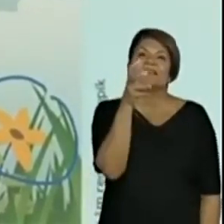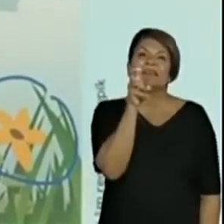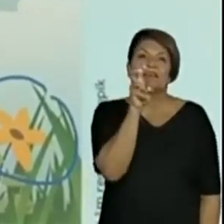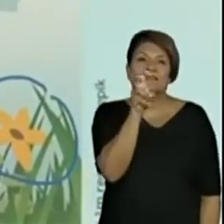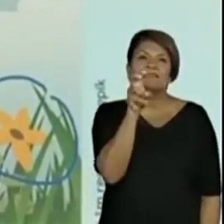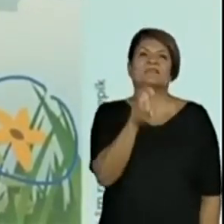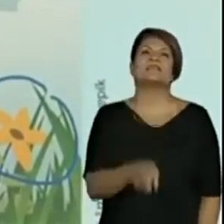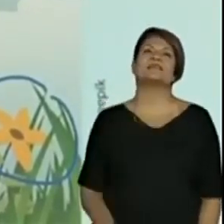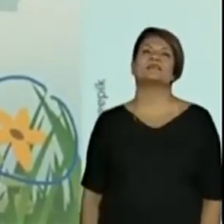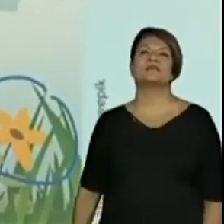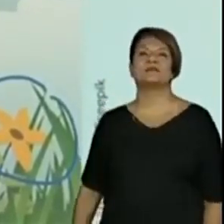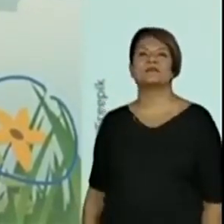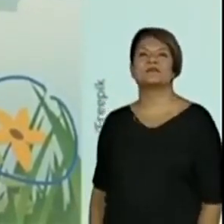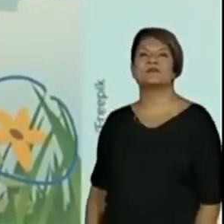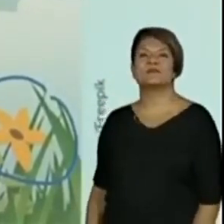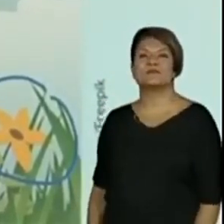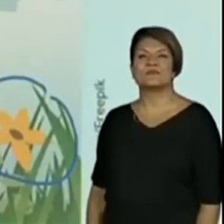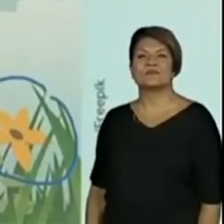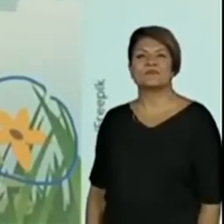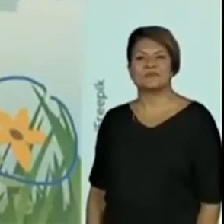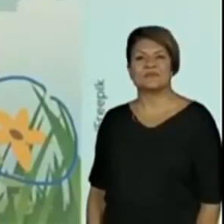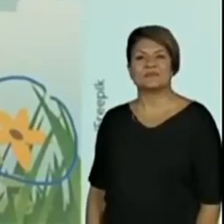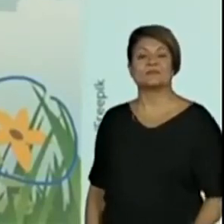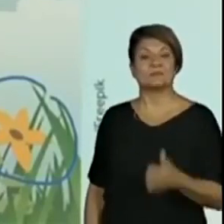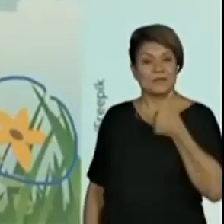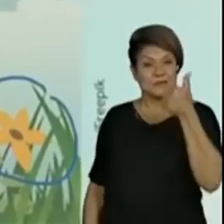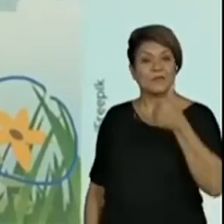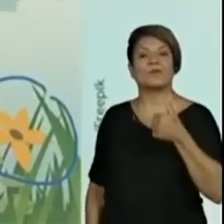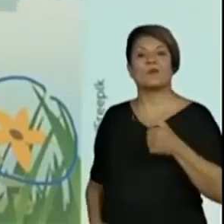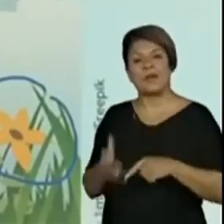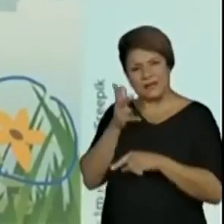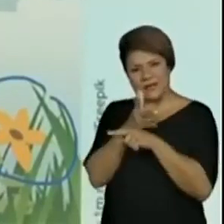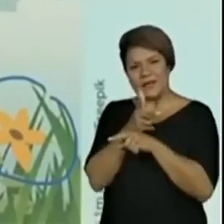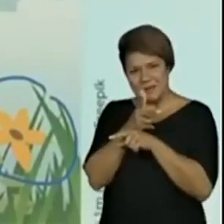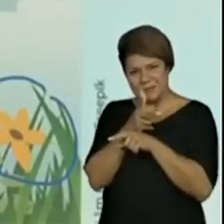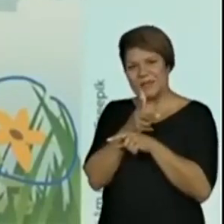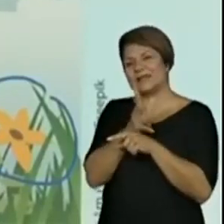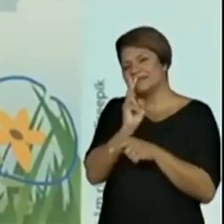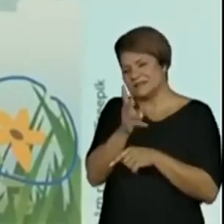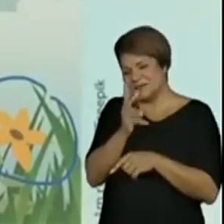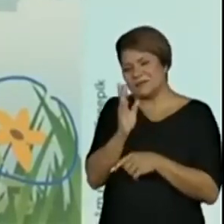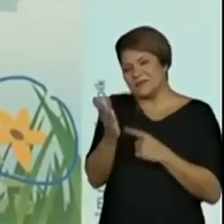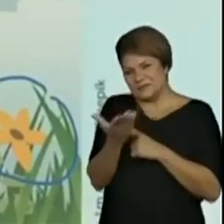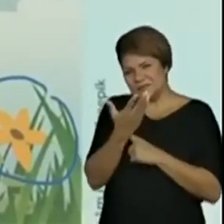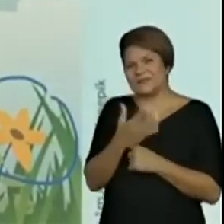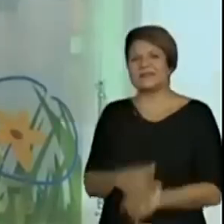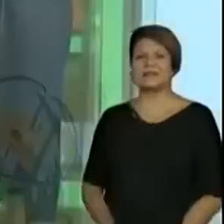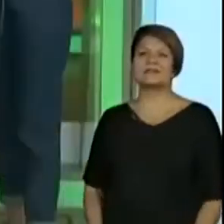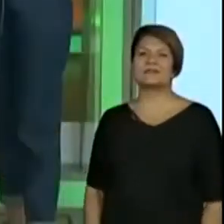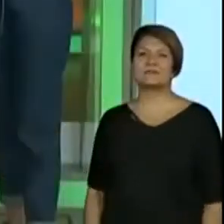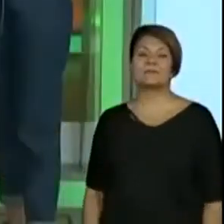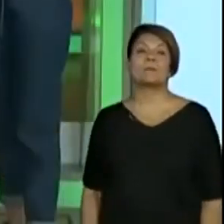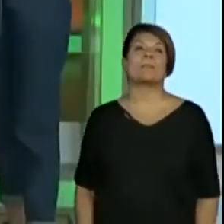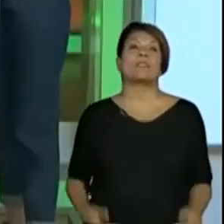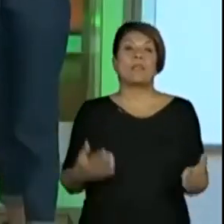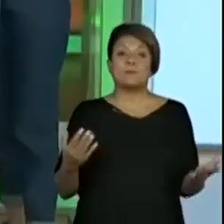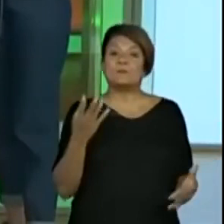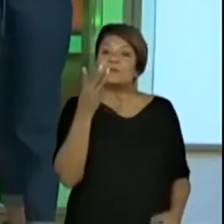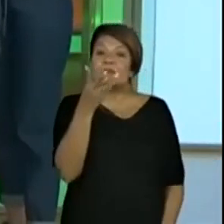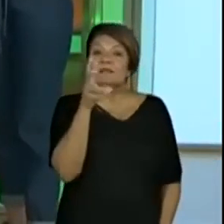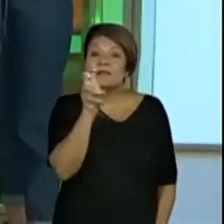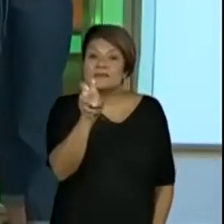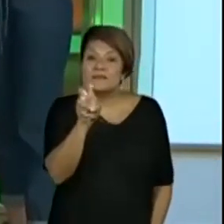35! Melhorou, olha lá. Estou agradecendo, tá? Agradecer ao nosso câmera, sempre muito gentil com a gente. Então,